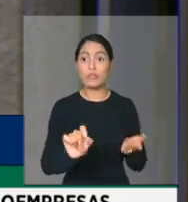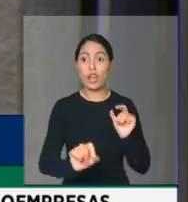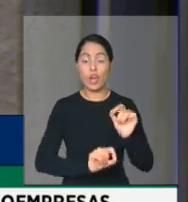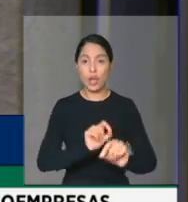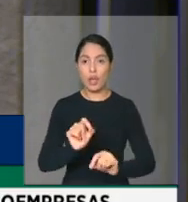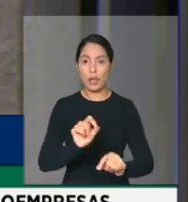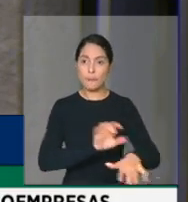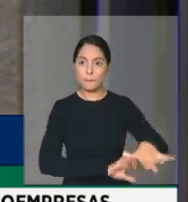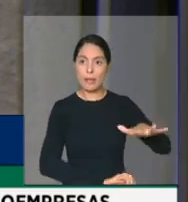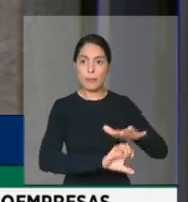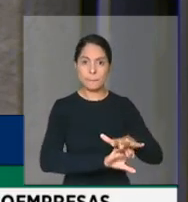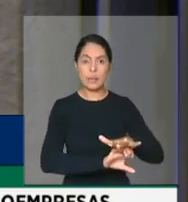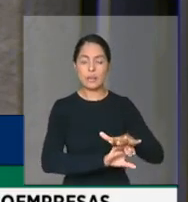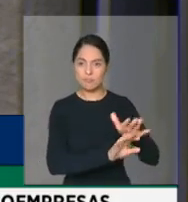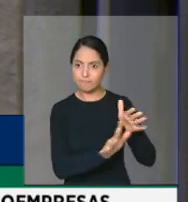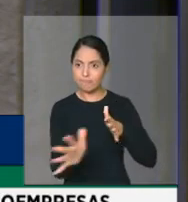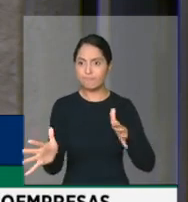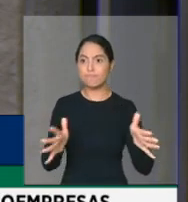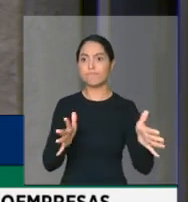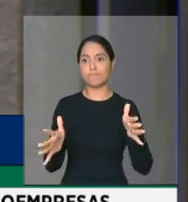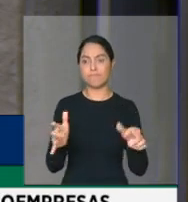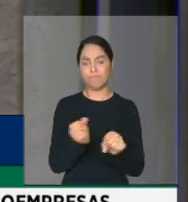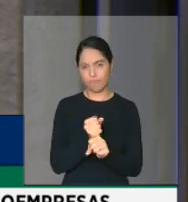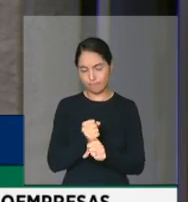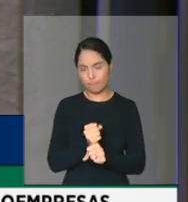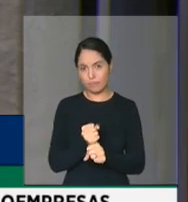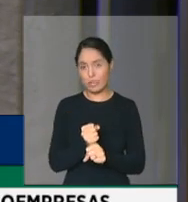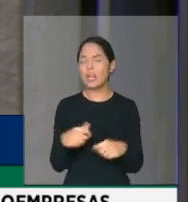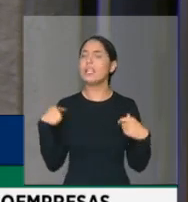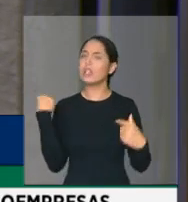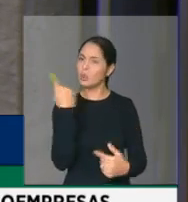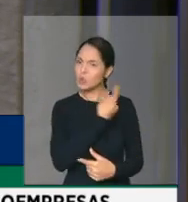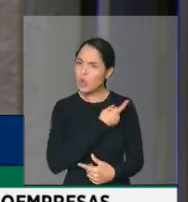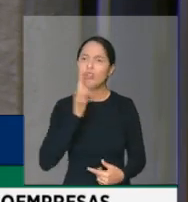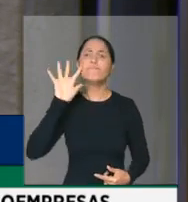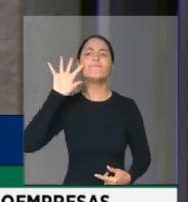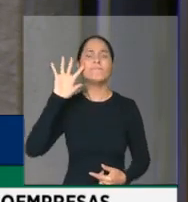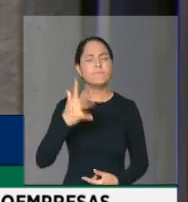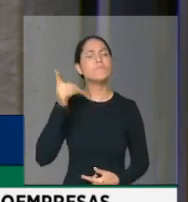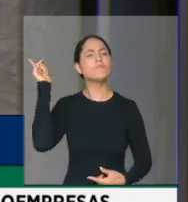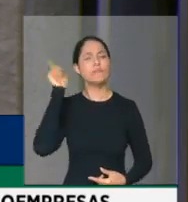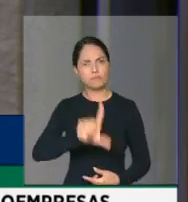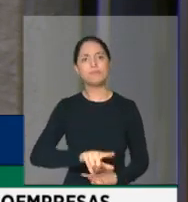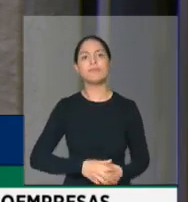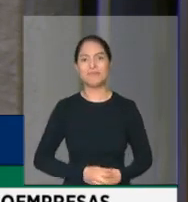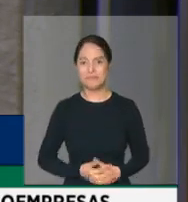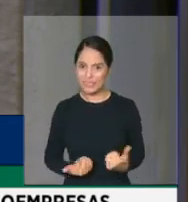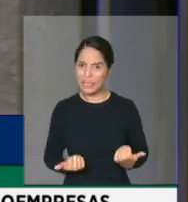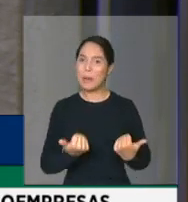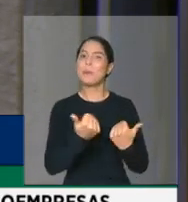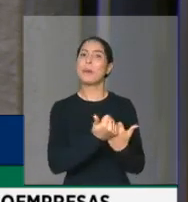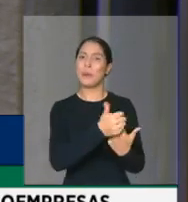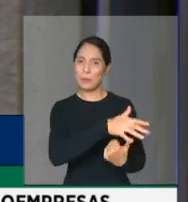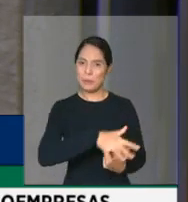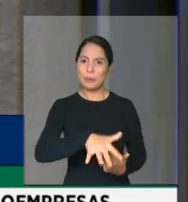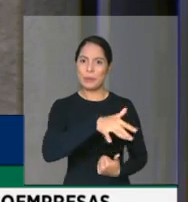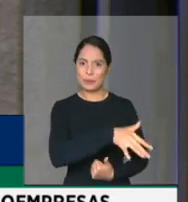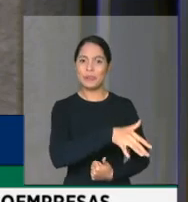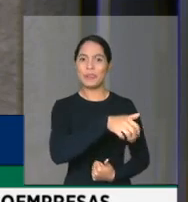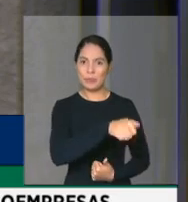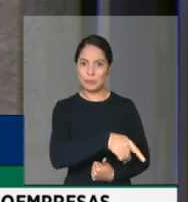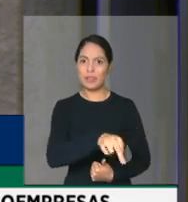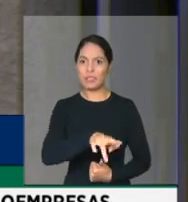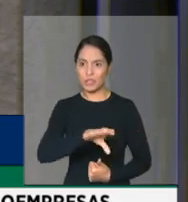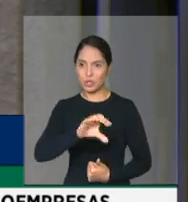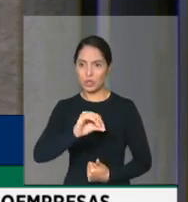àquilo que a empresa faturou durante o ano. Então, nós encontramos também uma solução para atender esse pequeno empreendedor e o microempreendedor que